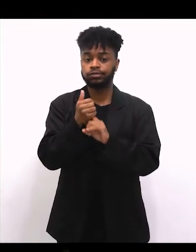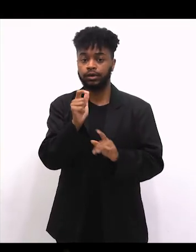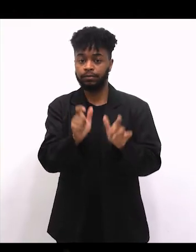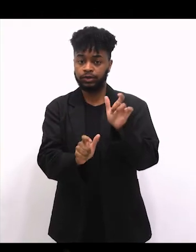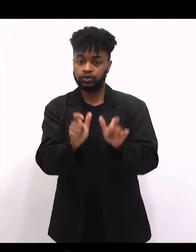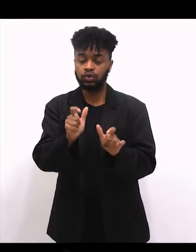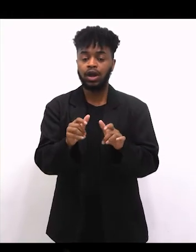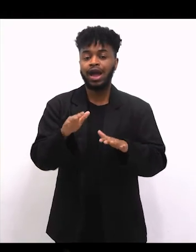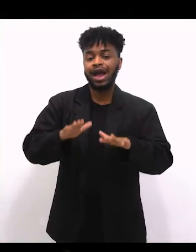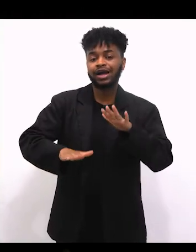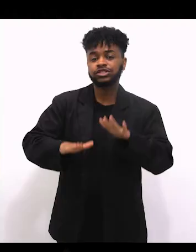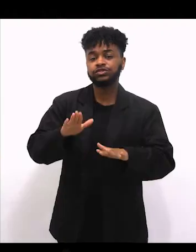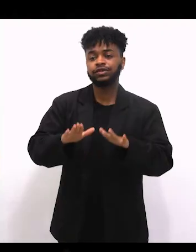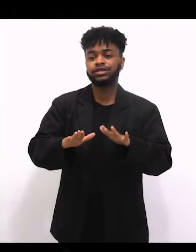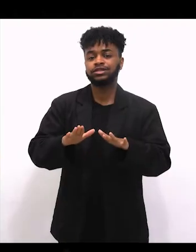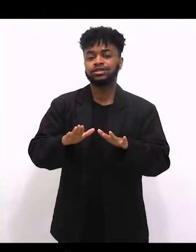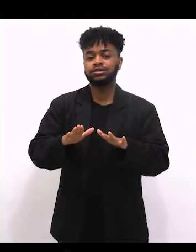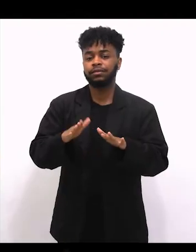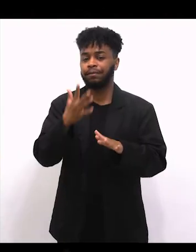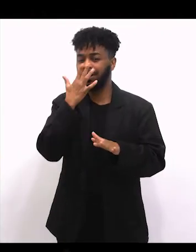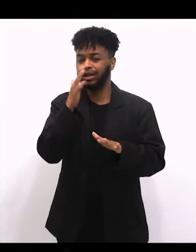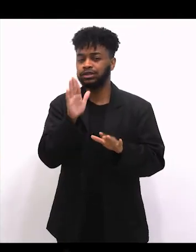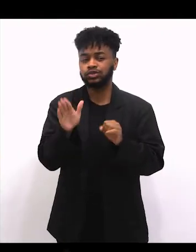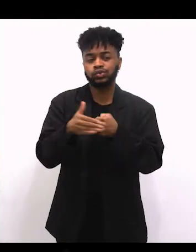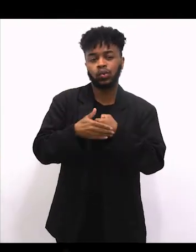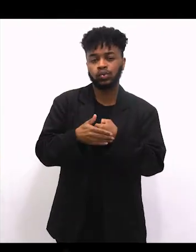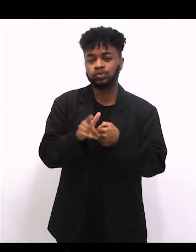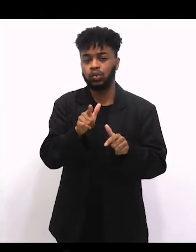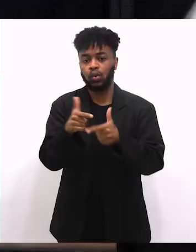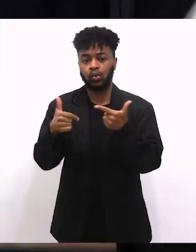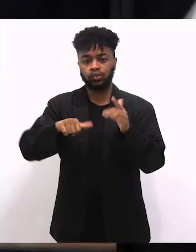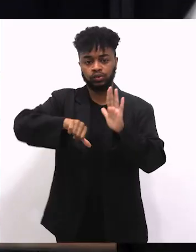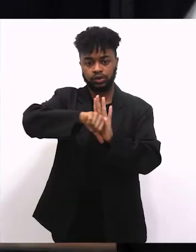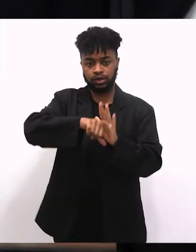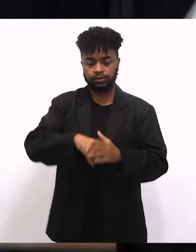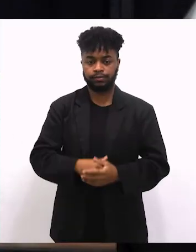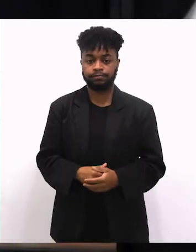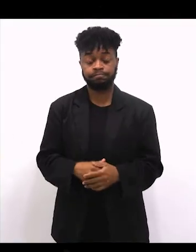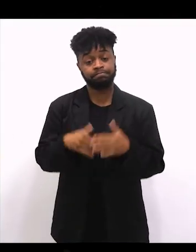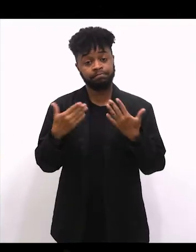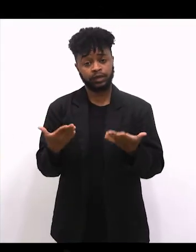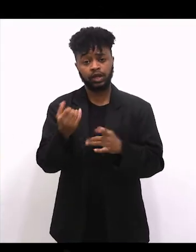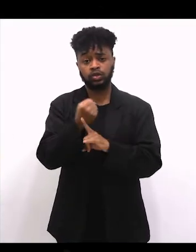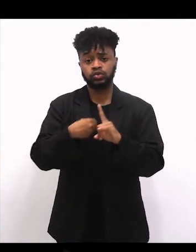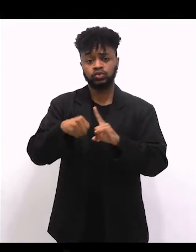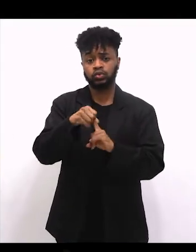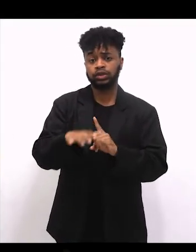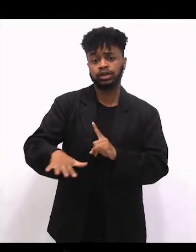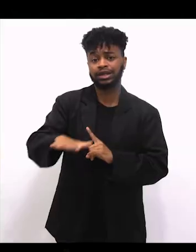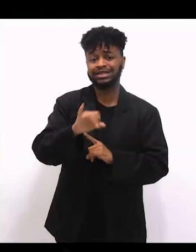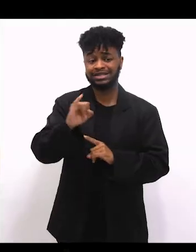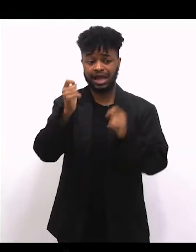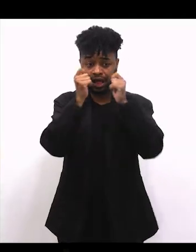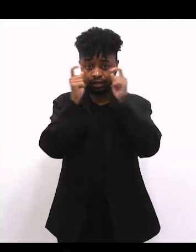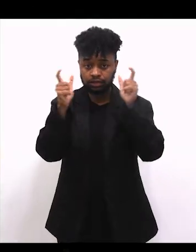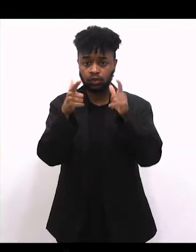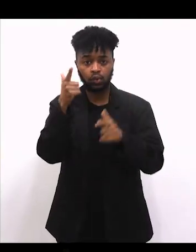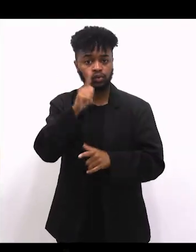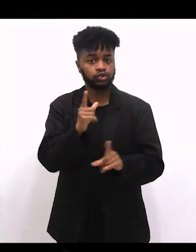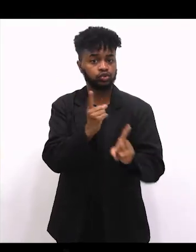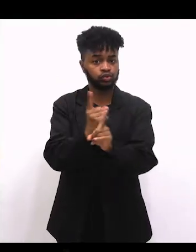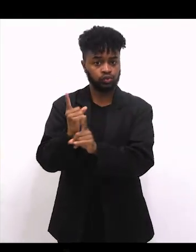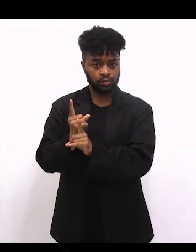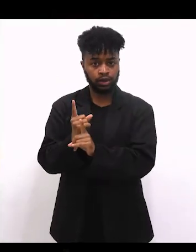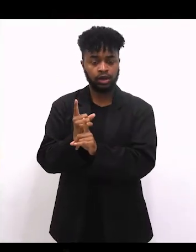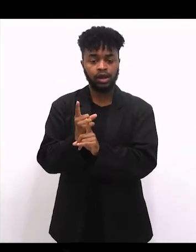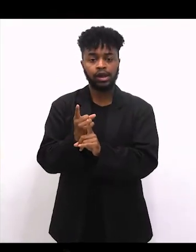pessoas, muitas vezes, ele passa camuflado com outros crimes. E a sociedade, ficando alerta e conseguindo